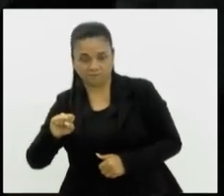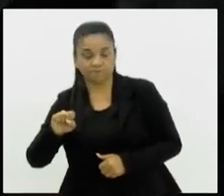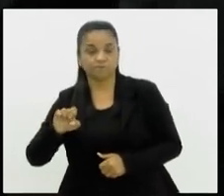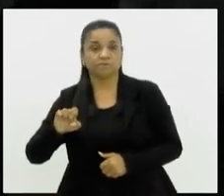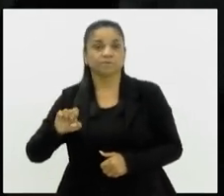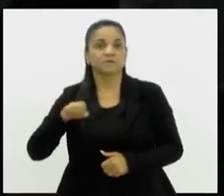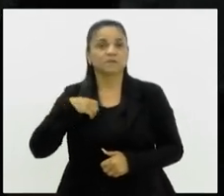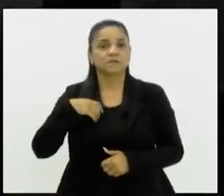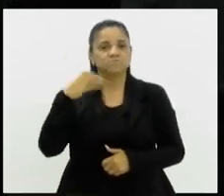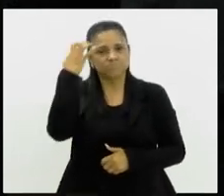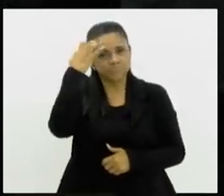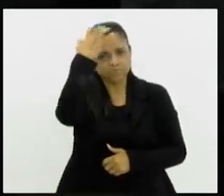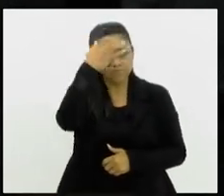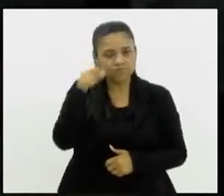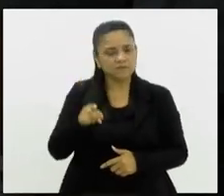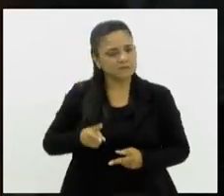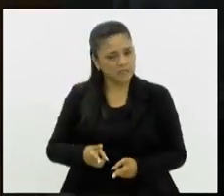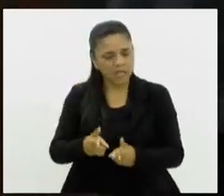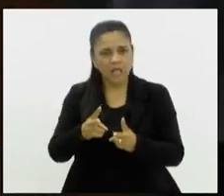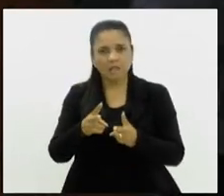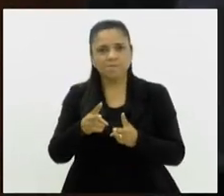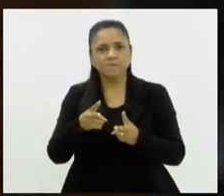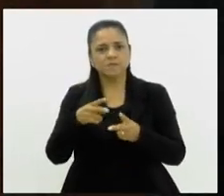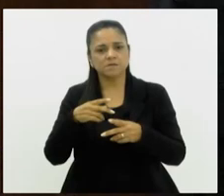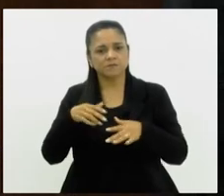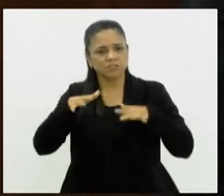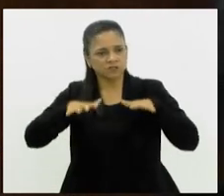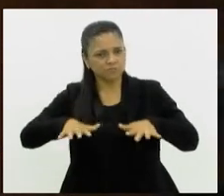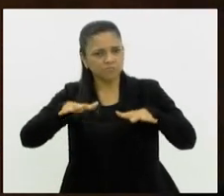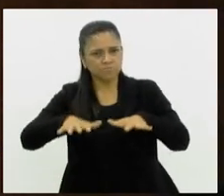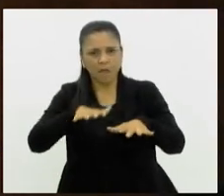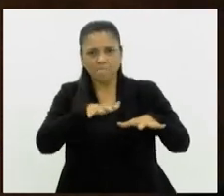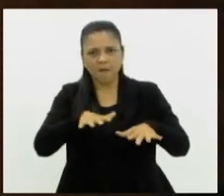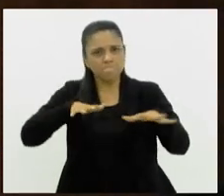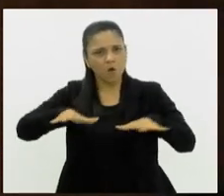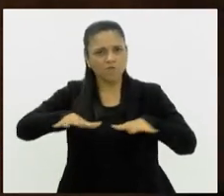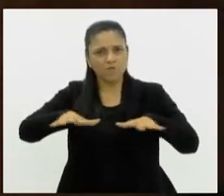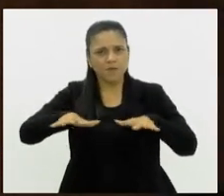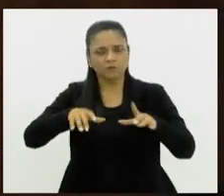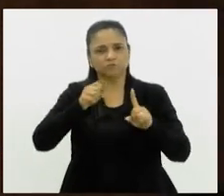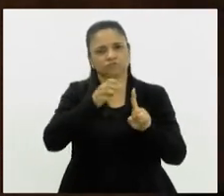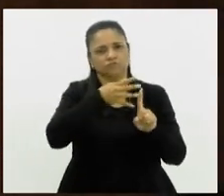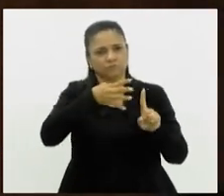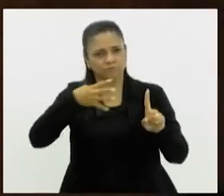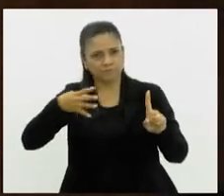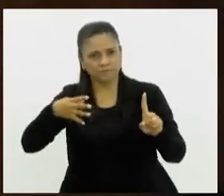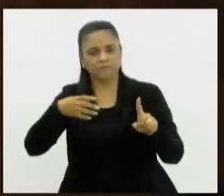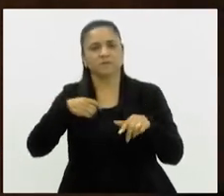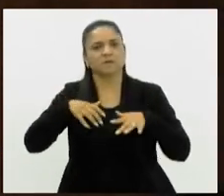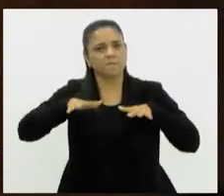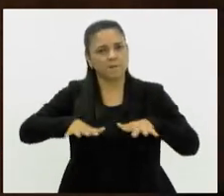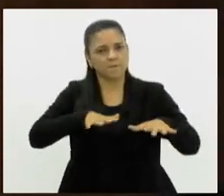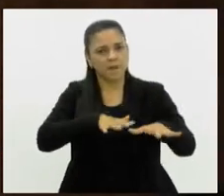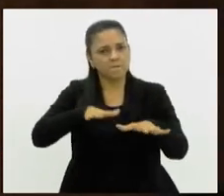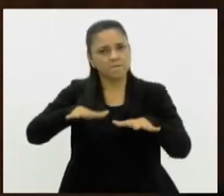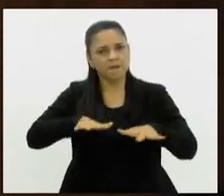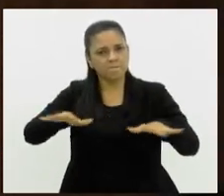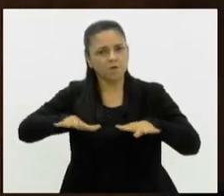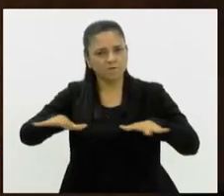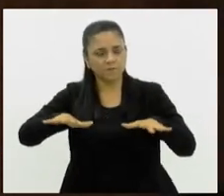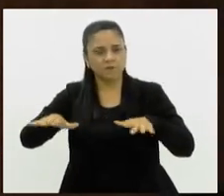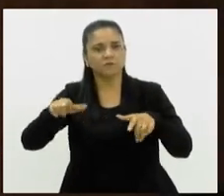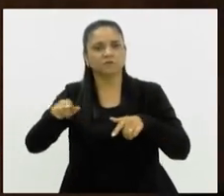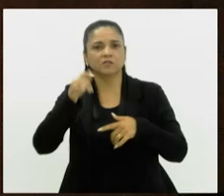muito a Marielle sempre nas paradas LGBTs, nas marchas das mulheres, no Circo Voador, na